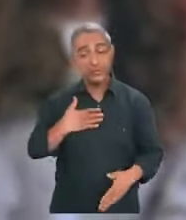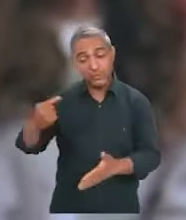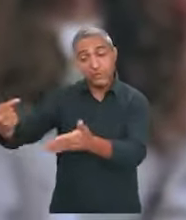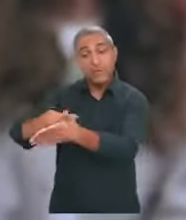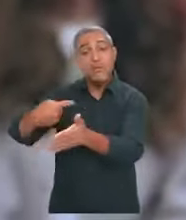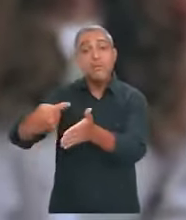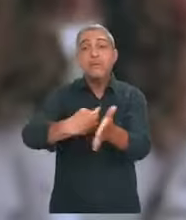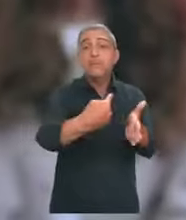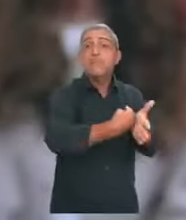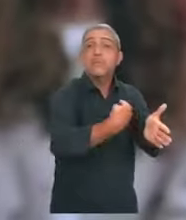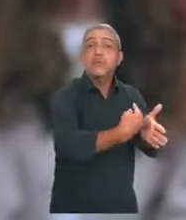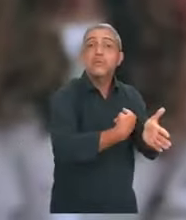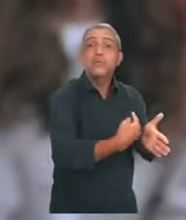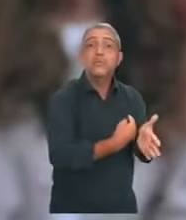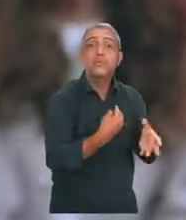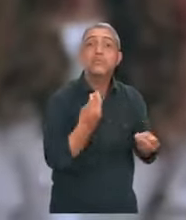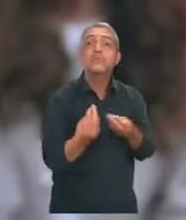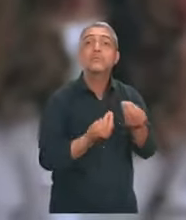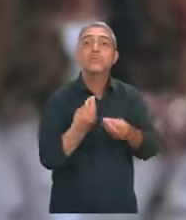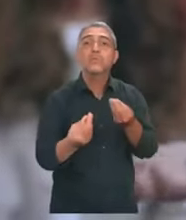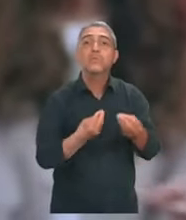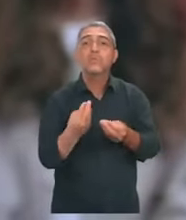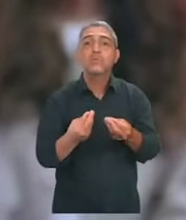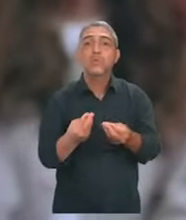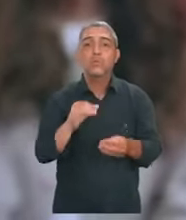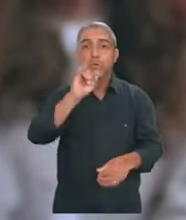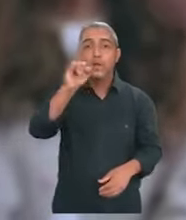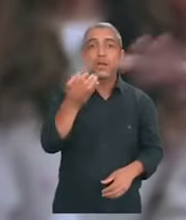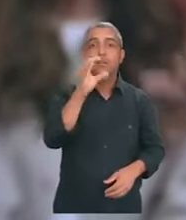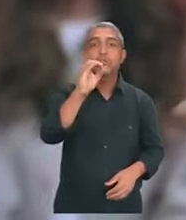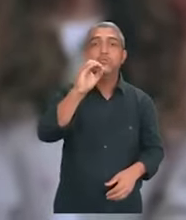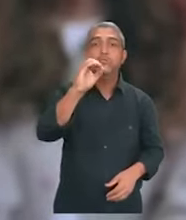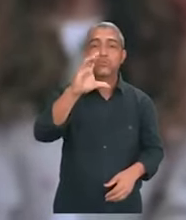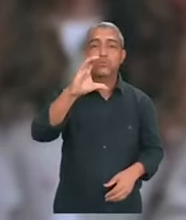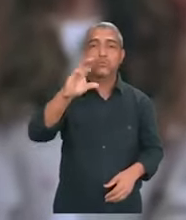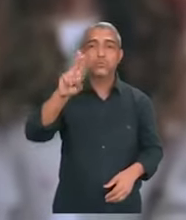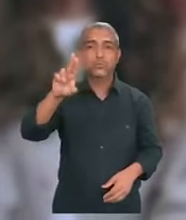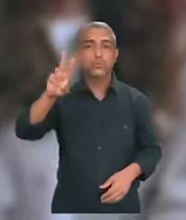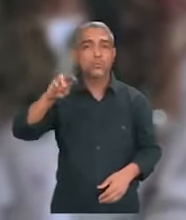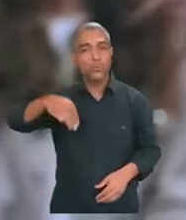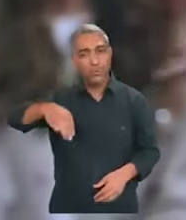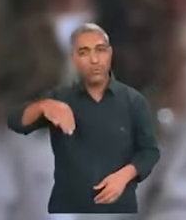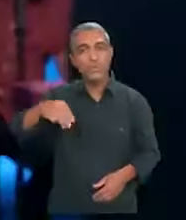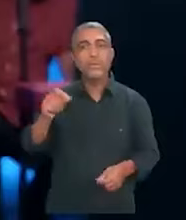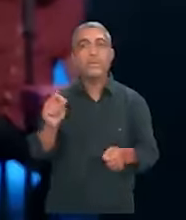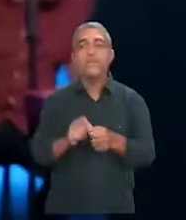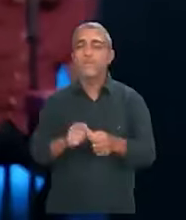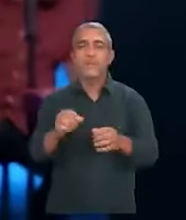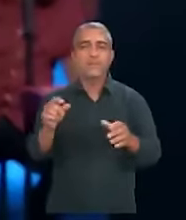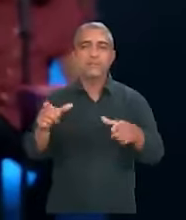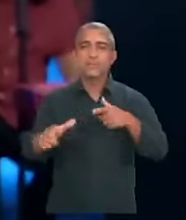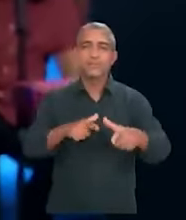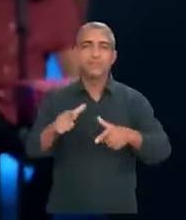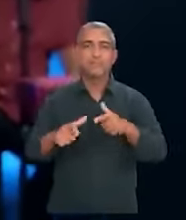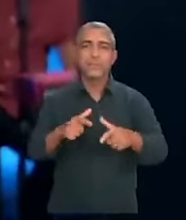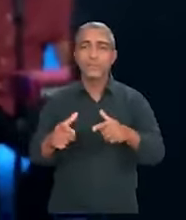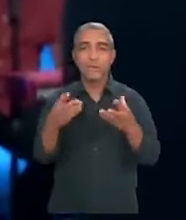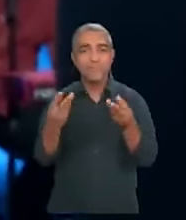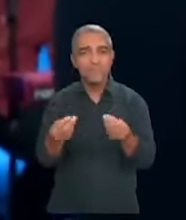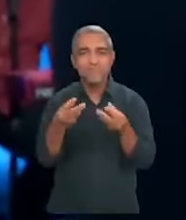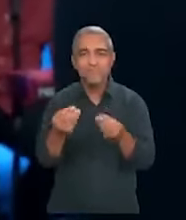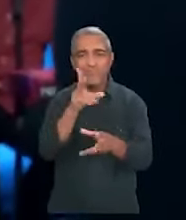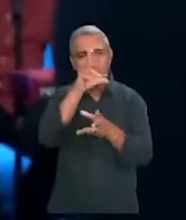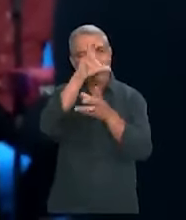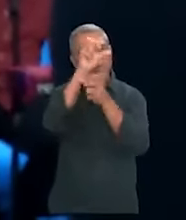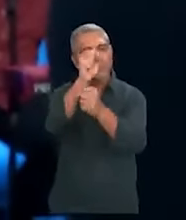elas acabam se tornando, né, fazendo esse papel de igreja na Europa, muitas vezes, pela falta de igreja mesmo local. Então, existe